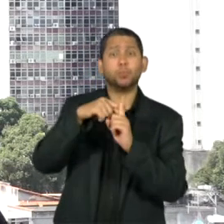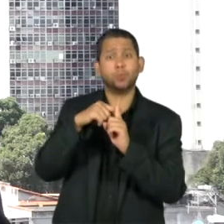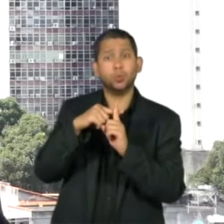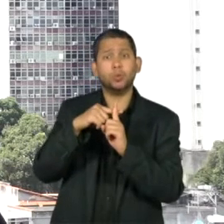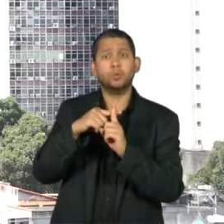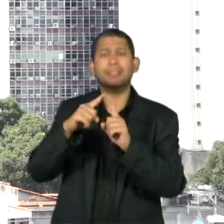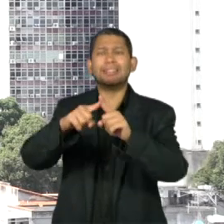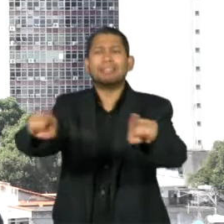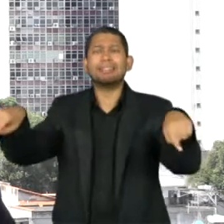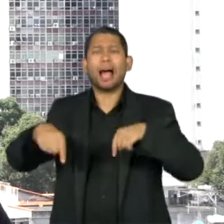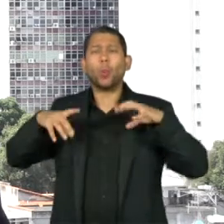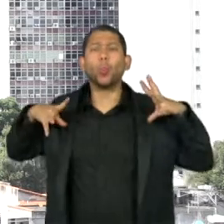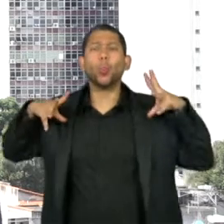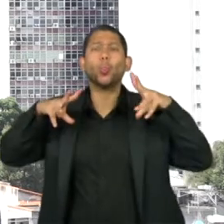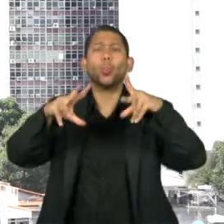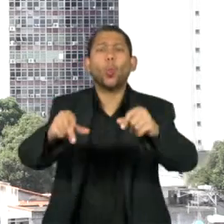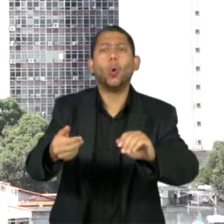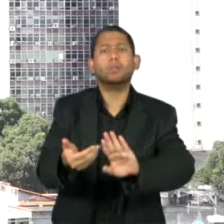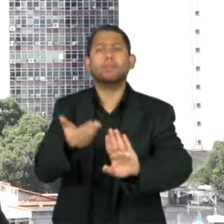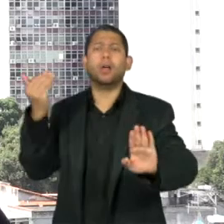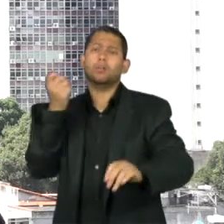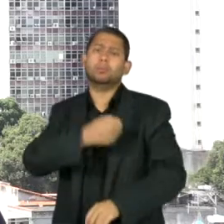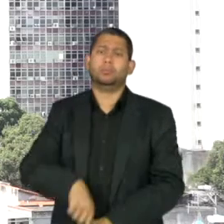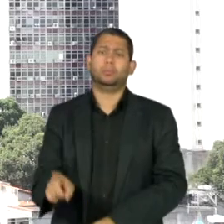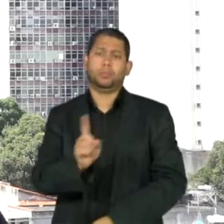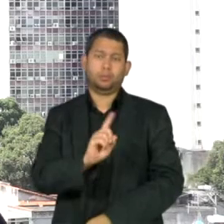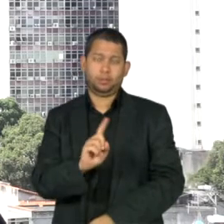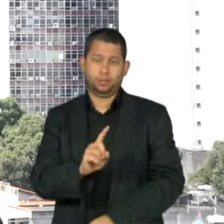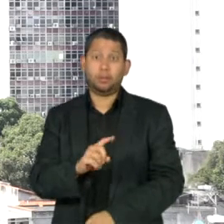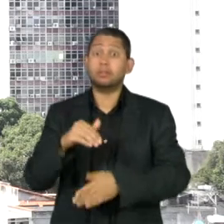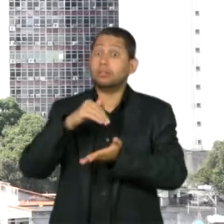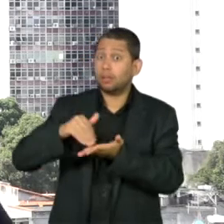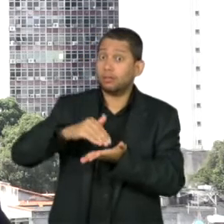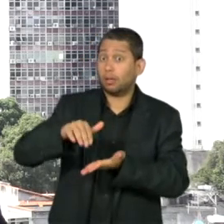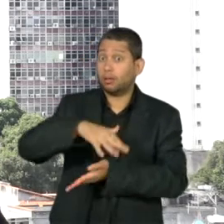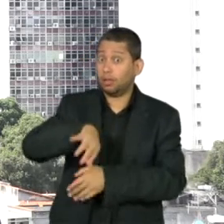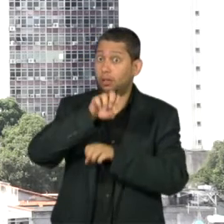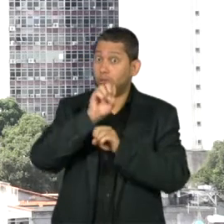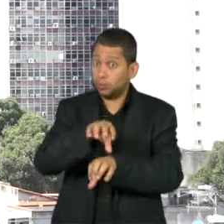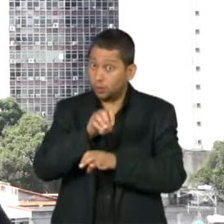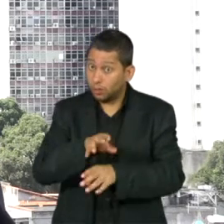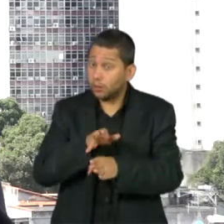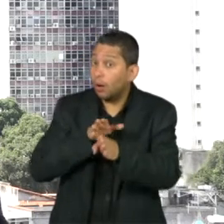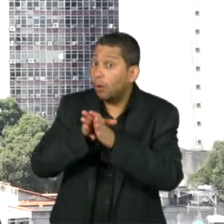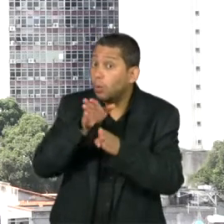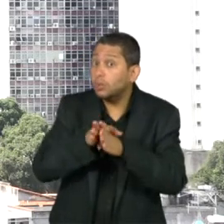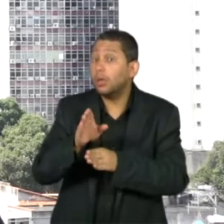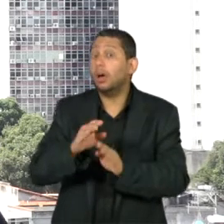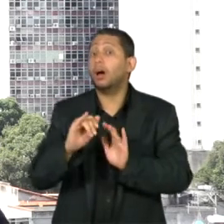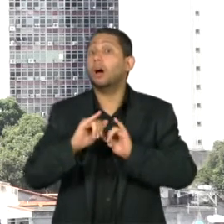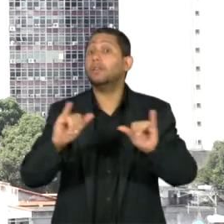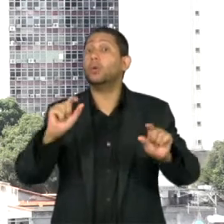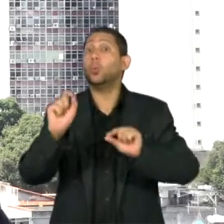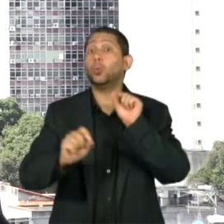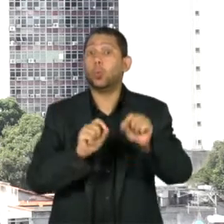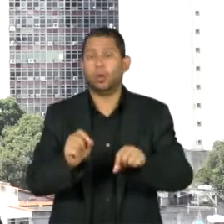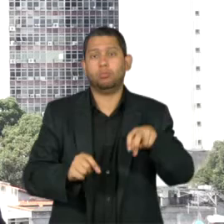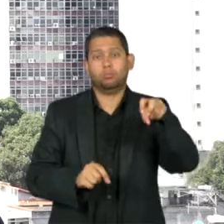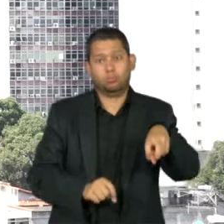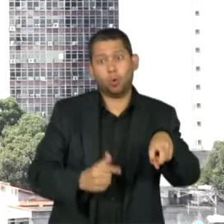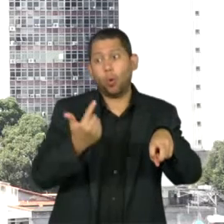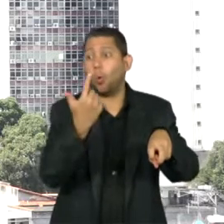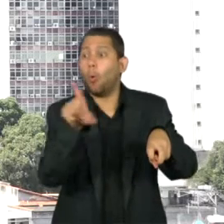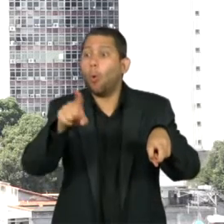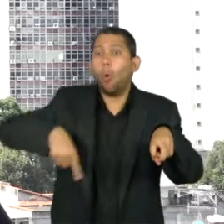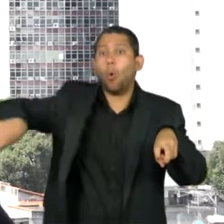a classe inteira. Segundo a Secretaria Municipal de Educação, a recomendação é que os outros estudantes façam